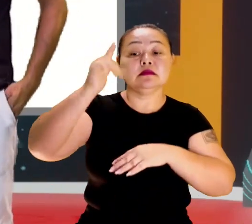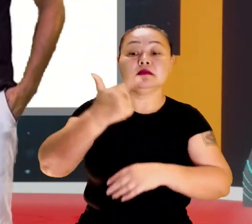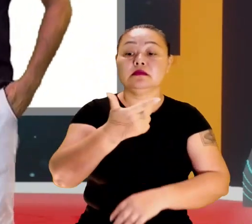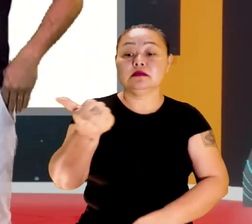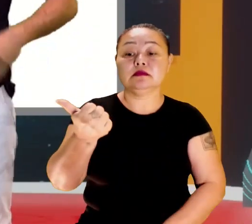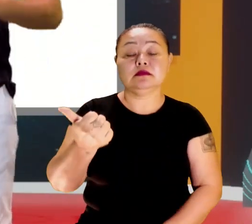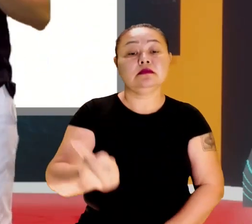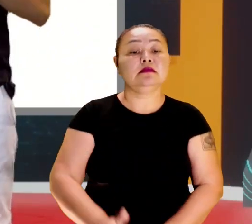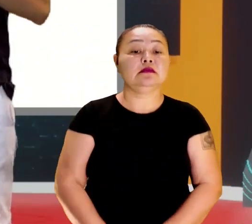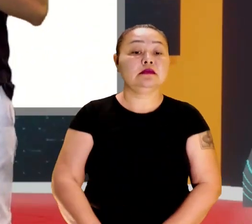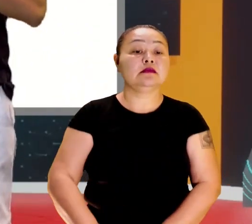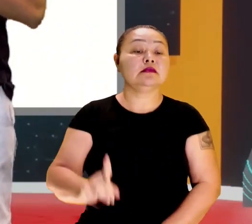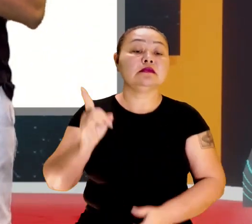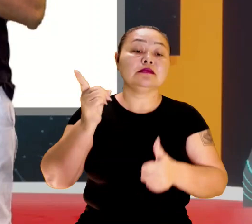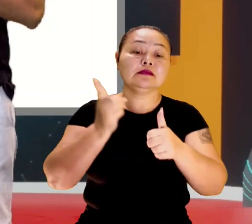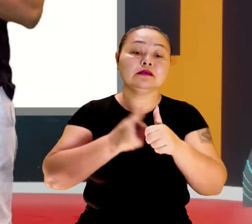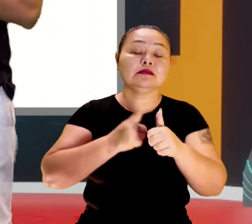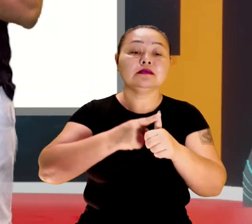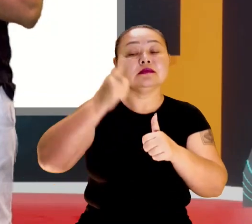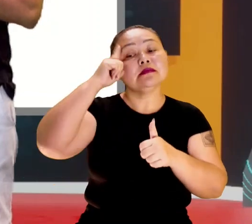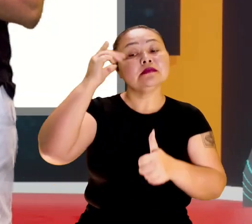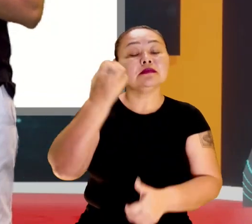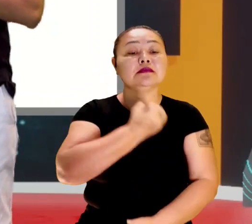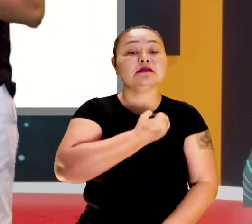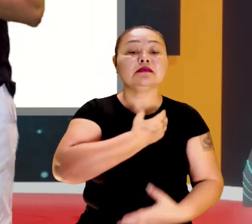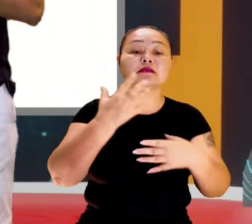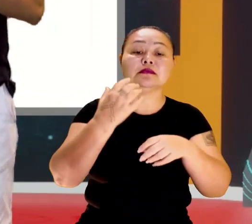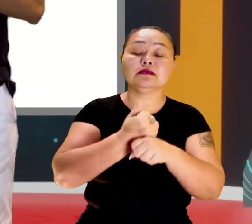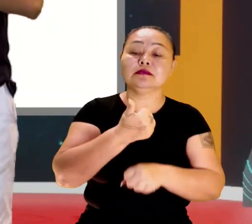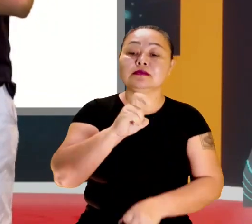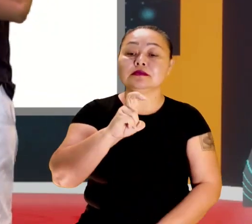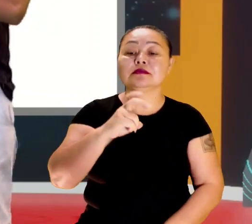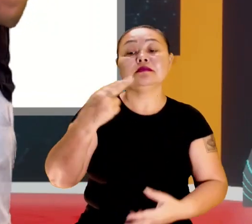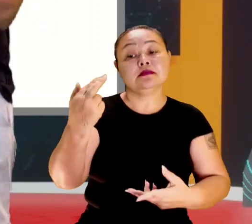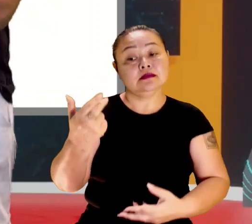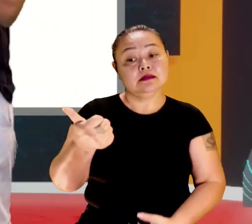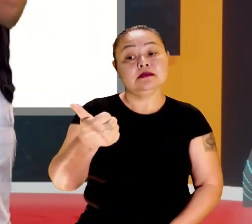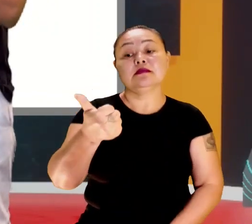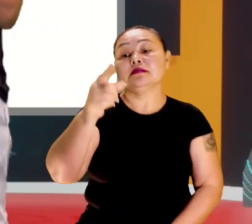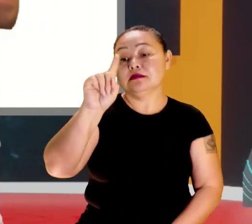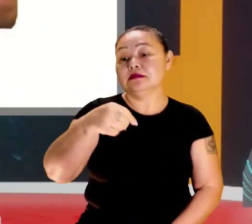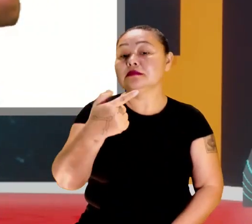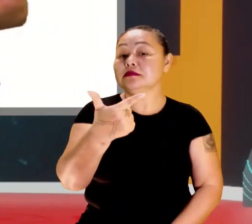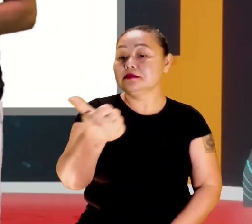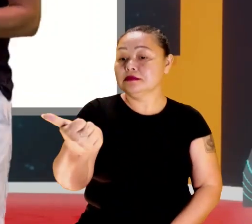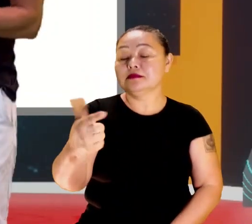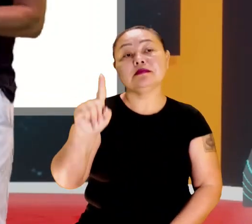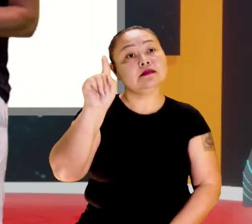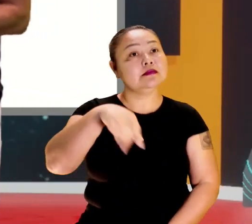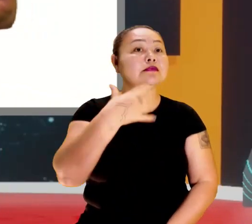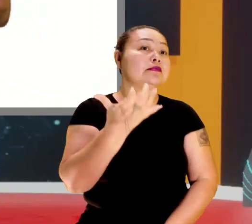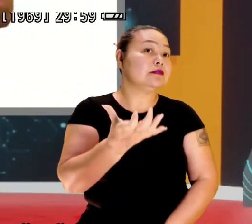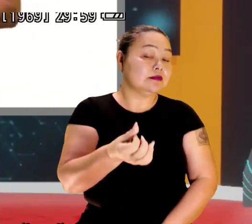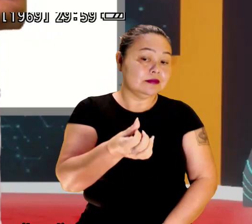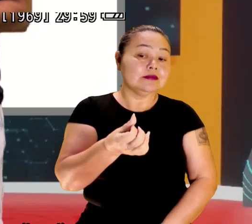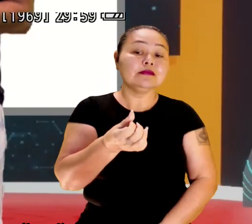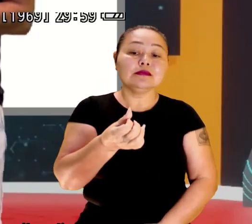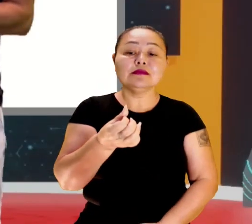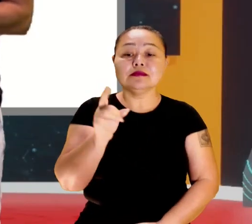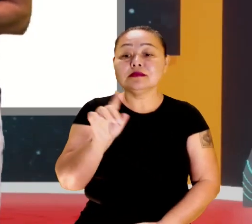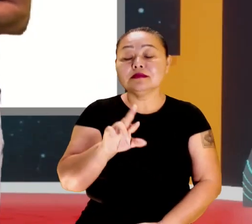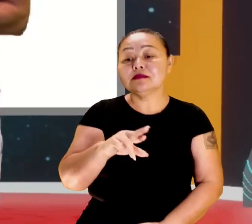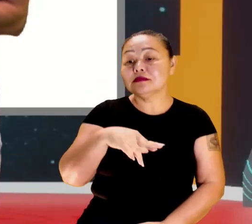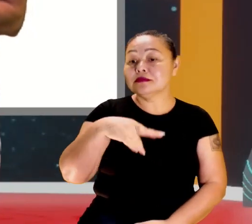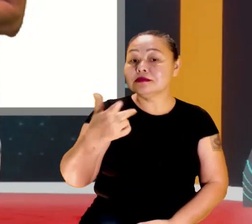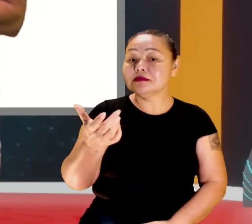21? Primeiro vamos pensar qual número soma com 15 para dar igual a 21. É 6, né? 6 mais 15 é 21. Ah, 6 então o 6 não serve.